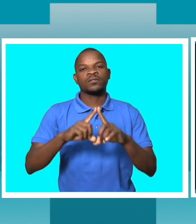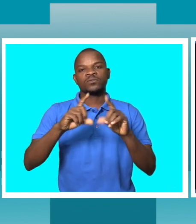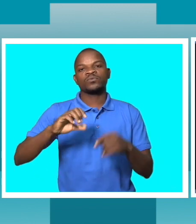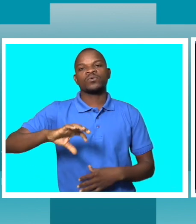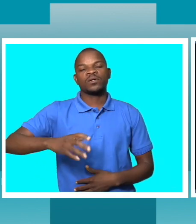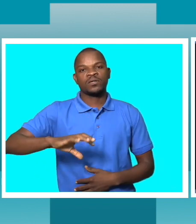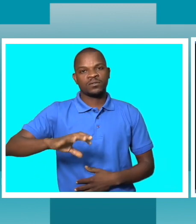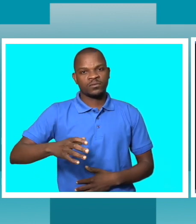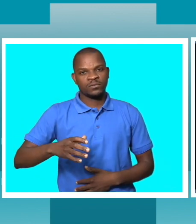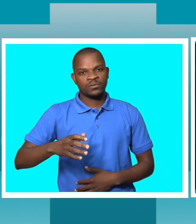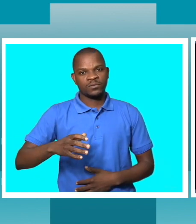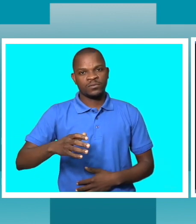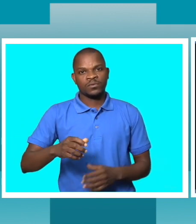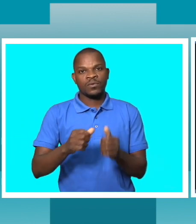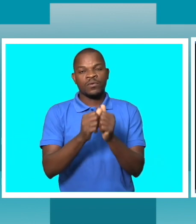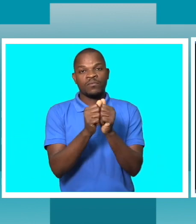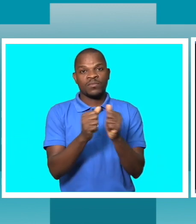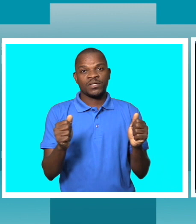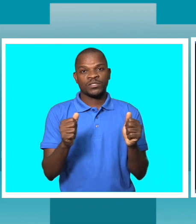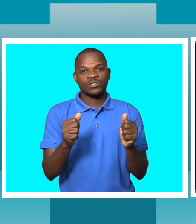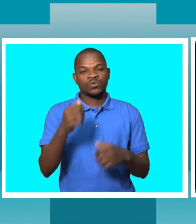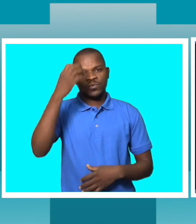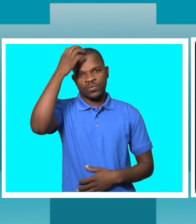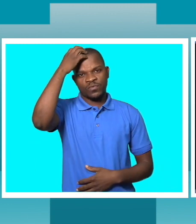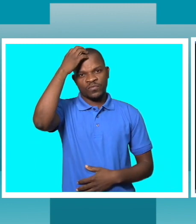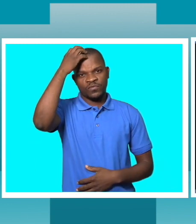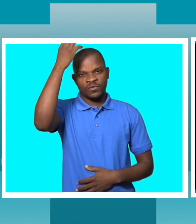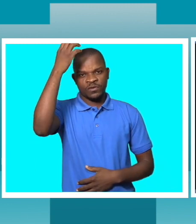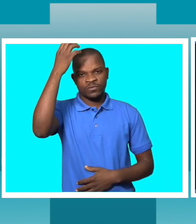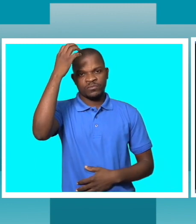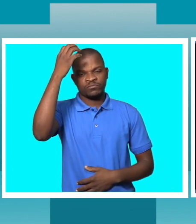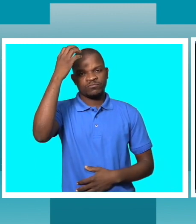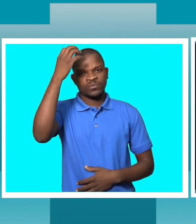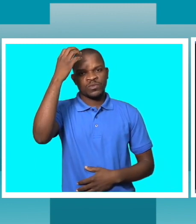dizer que, felizmente, o governo central